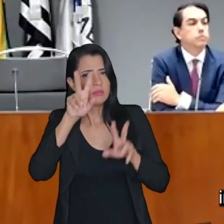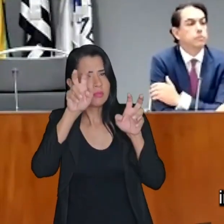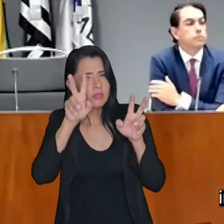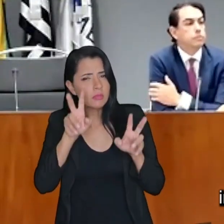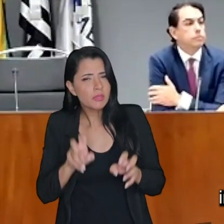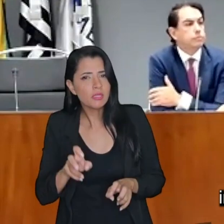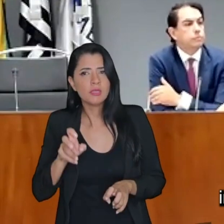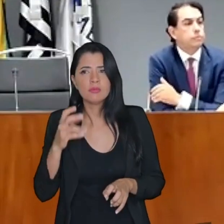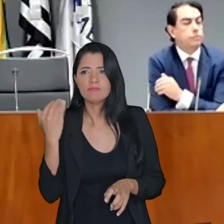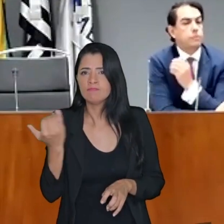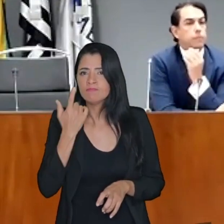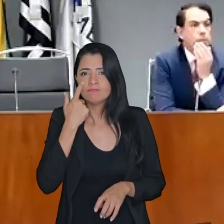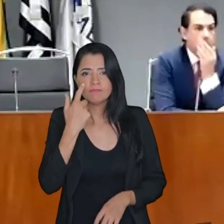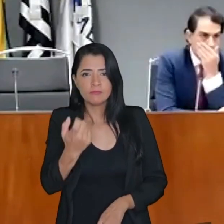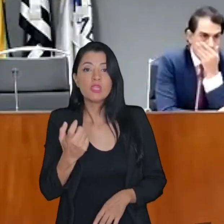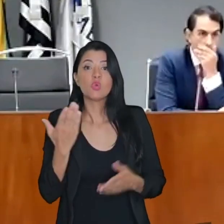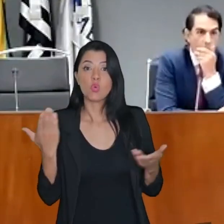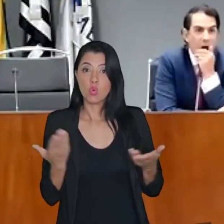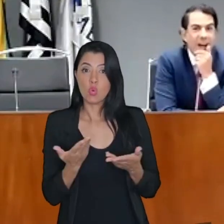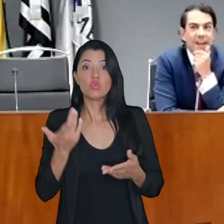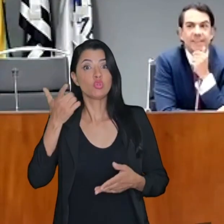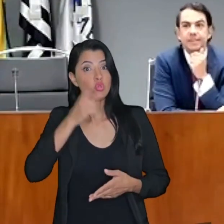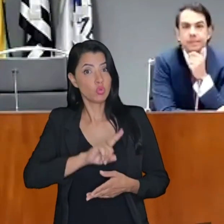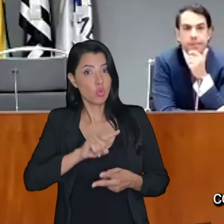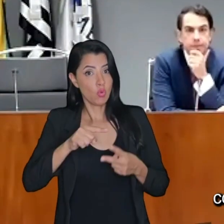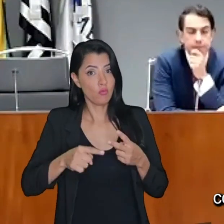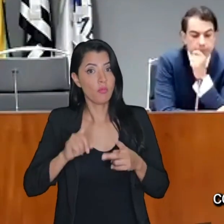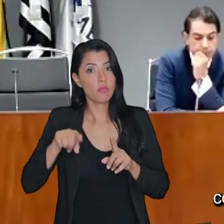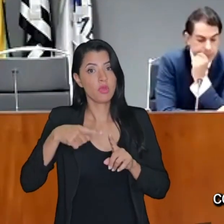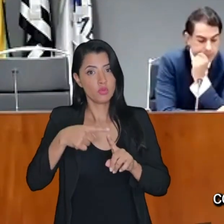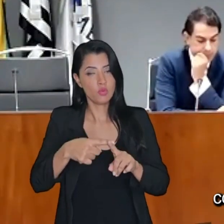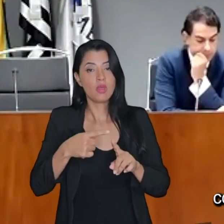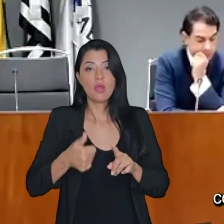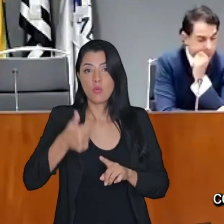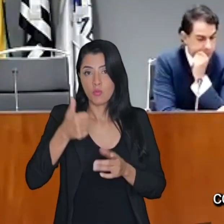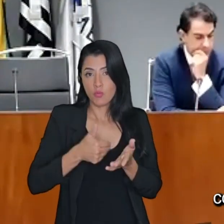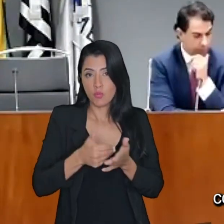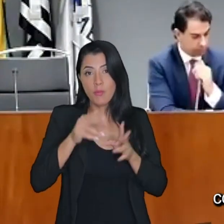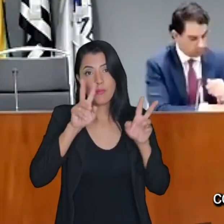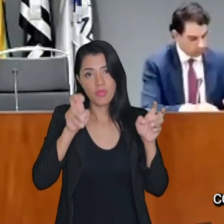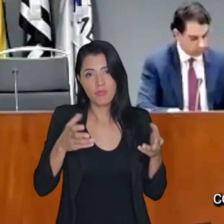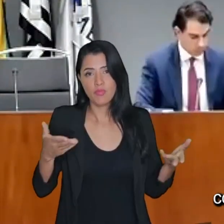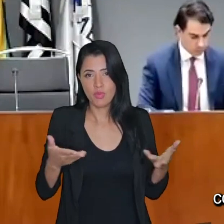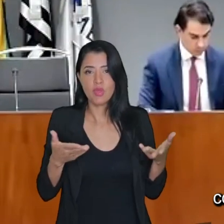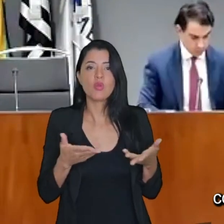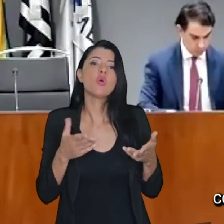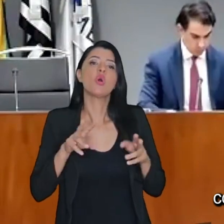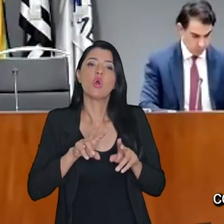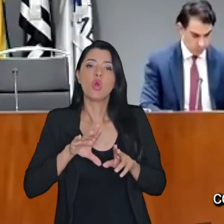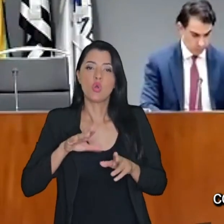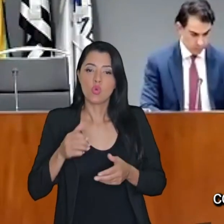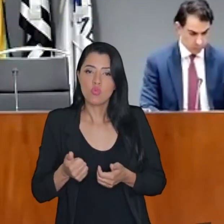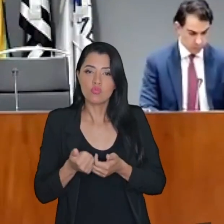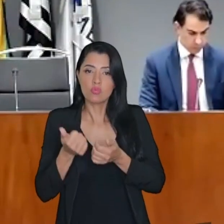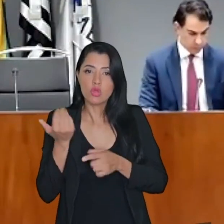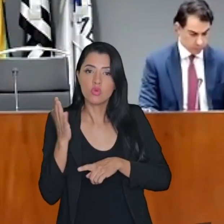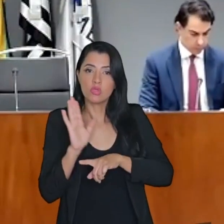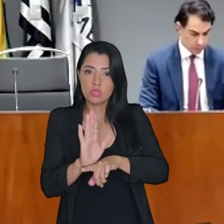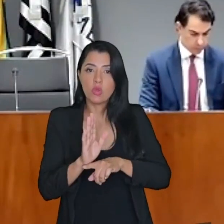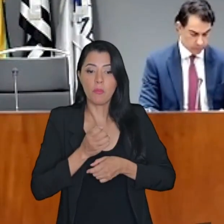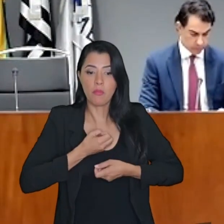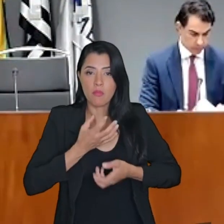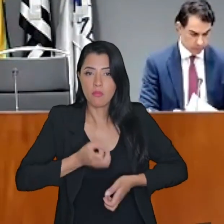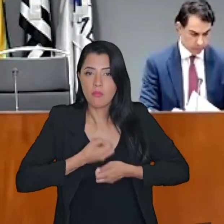interessantes. Hoje nós teremos mais duas também. Nós vamos começar agora o primeiro painel sobre colaboração premiada e obstrução da